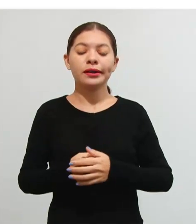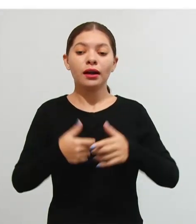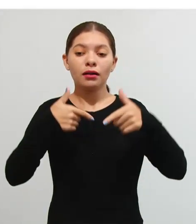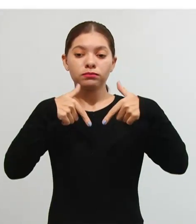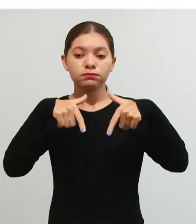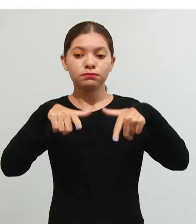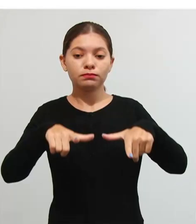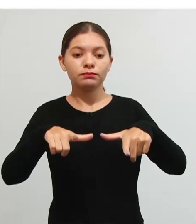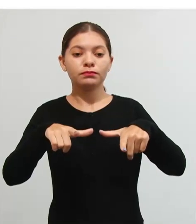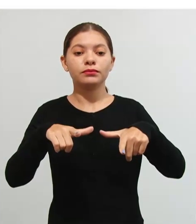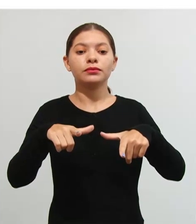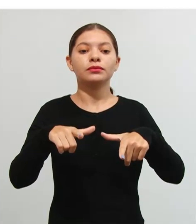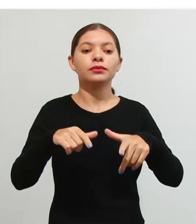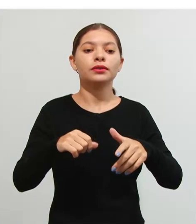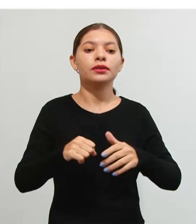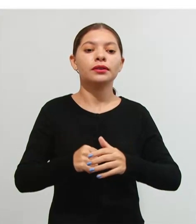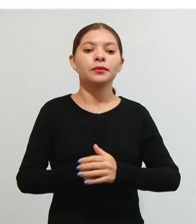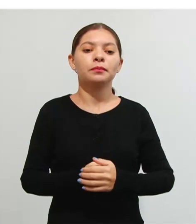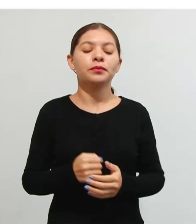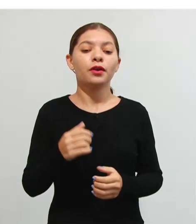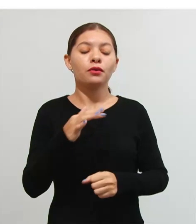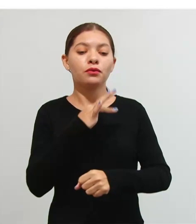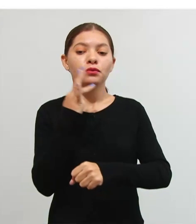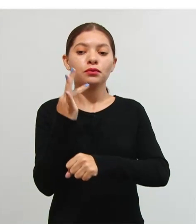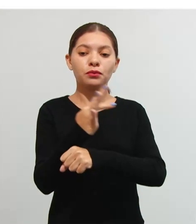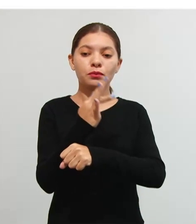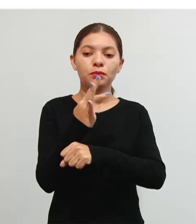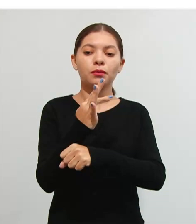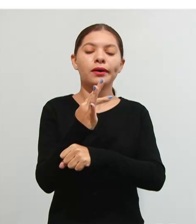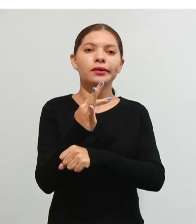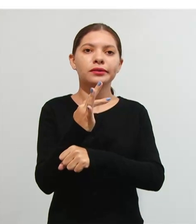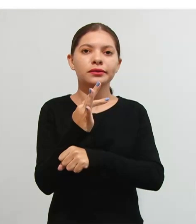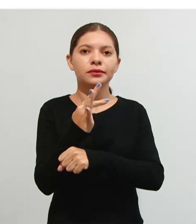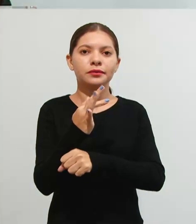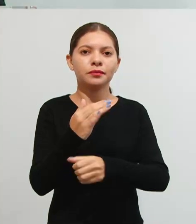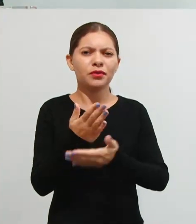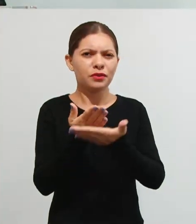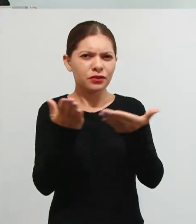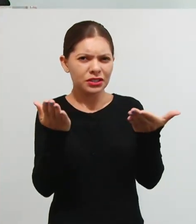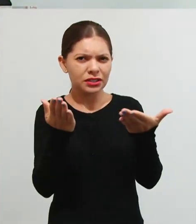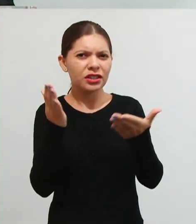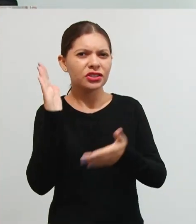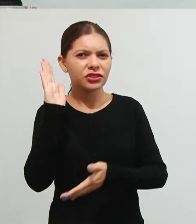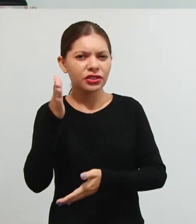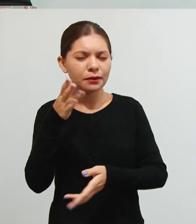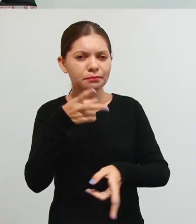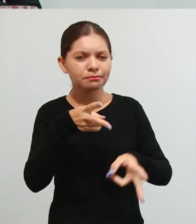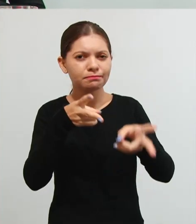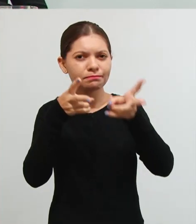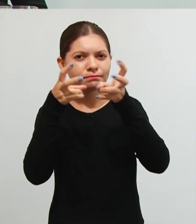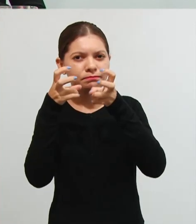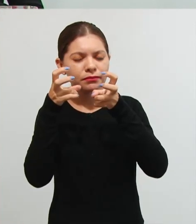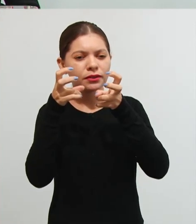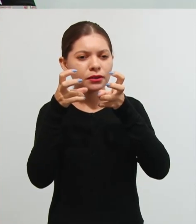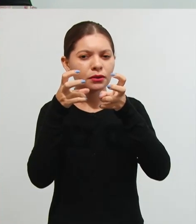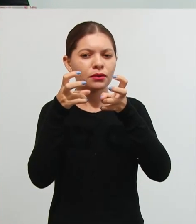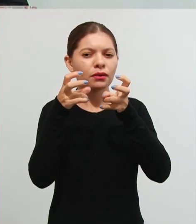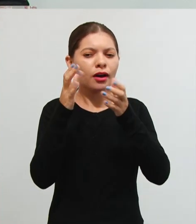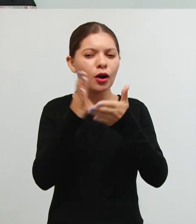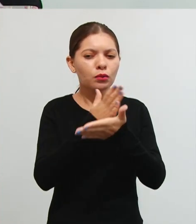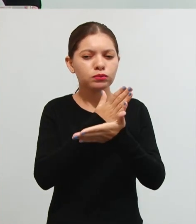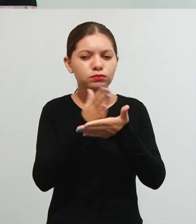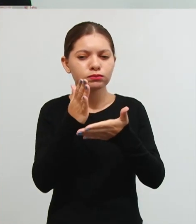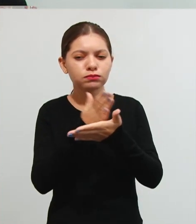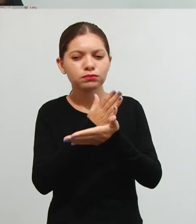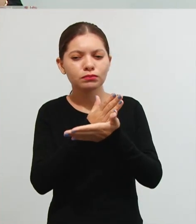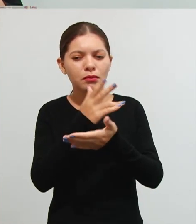repetitiva, para as pessoas que... não sei se você já percebeu, algumas pessoas que falam bem